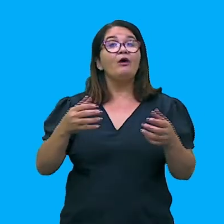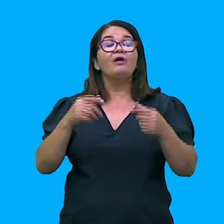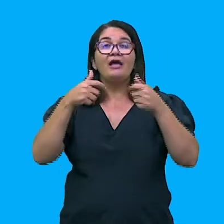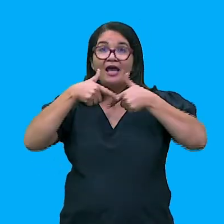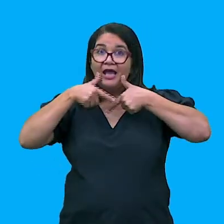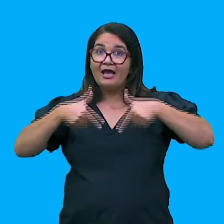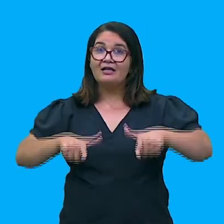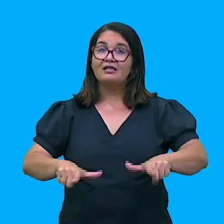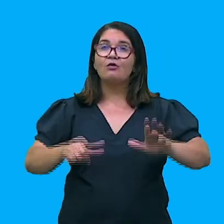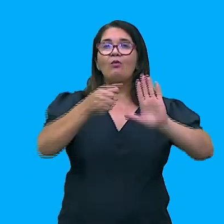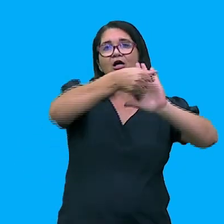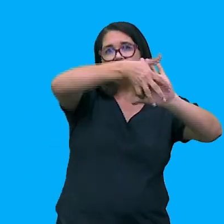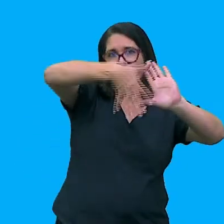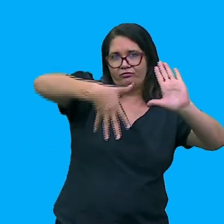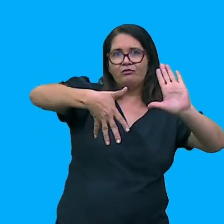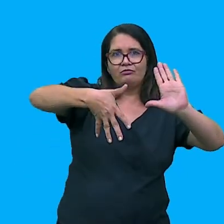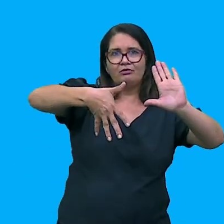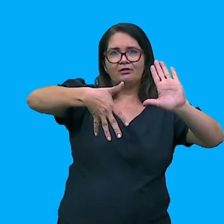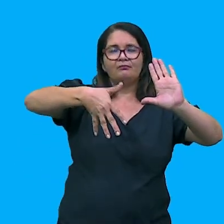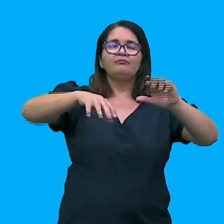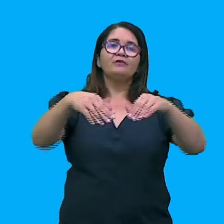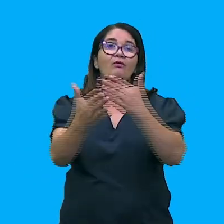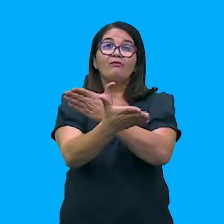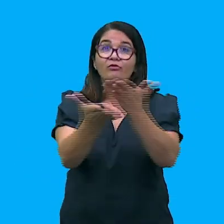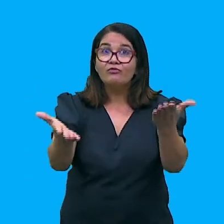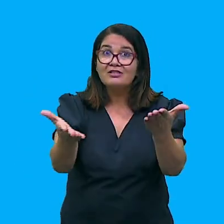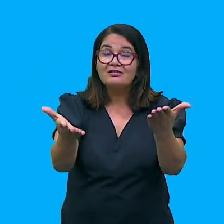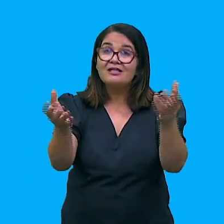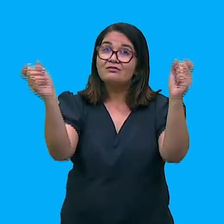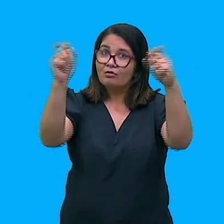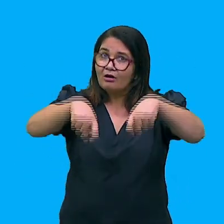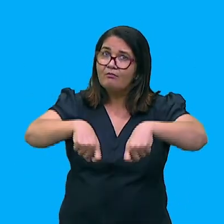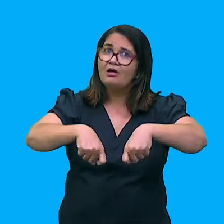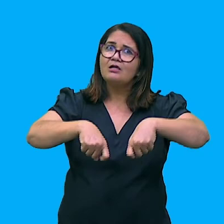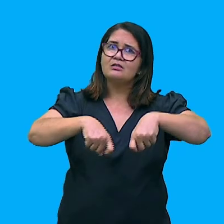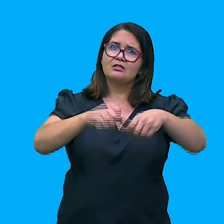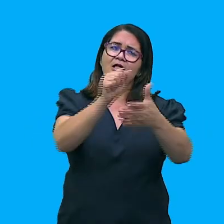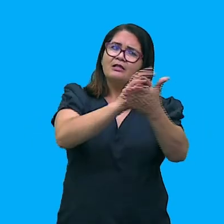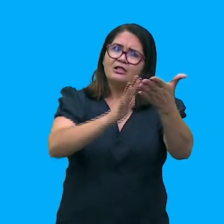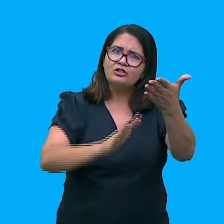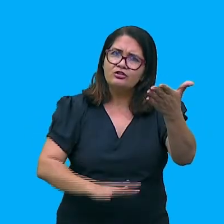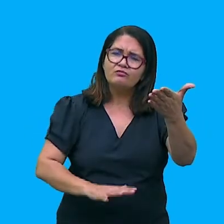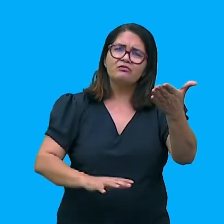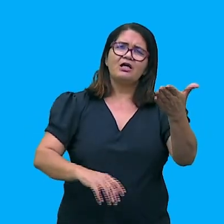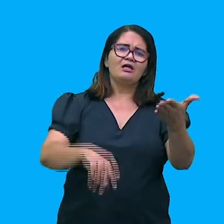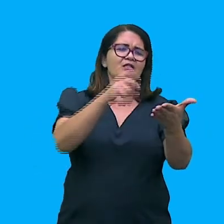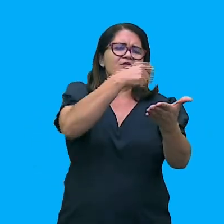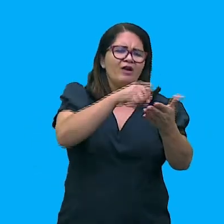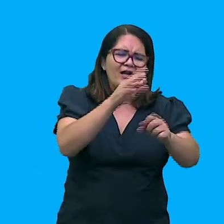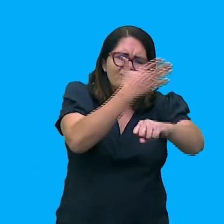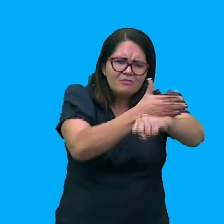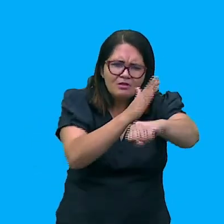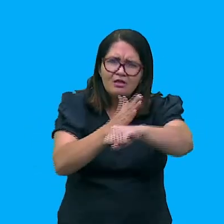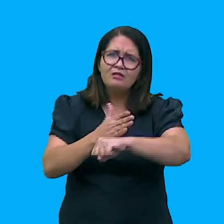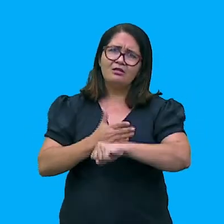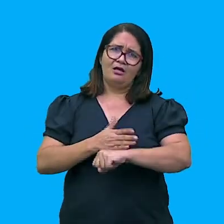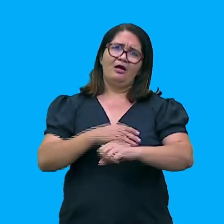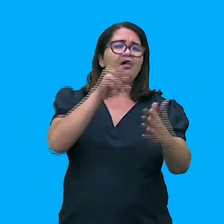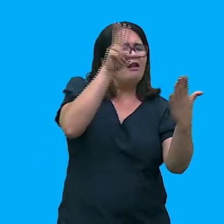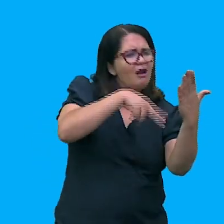e gostado do conteúdo. Agora é com vocês. Para fazer as atividades da plataforma,